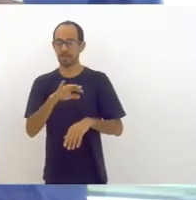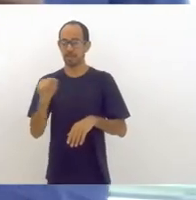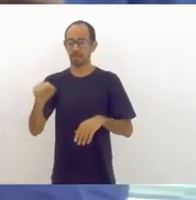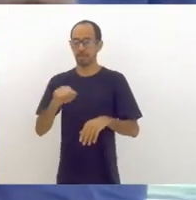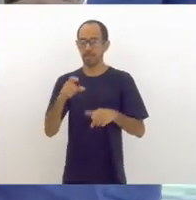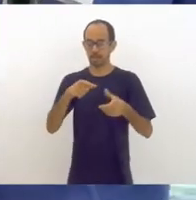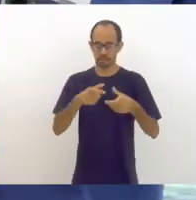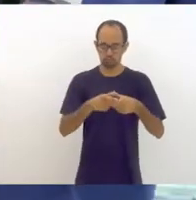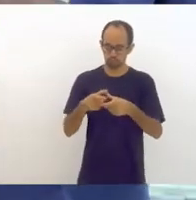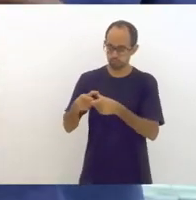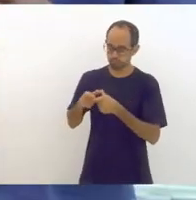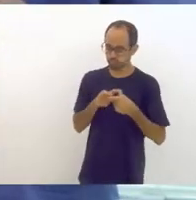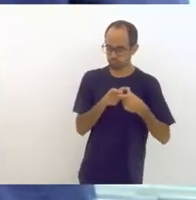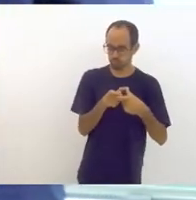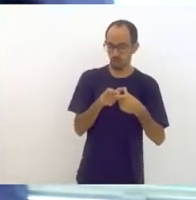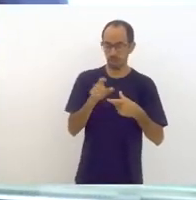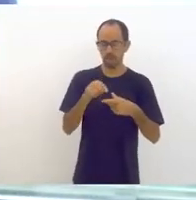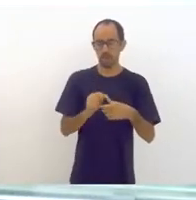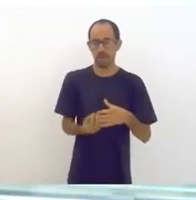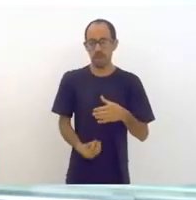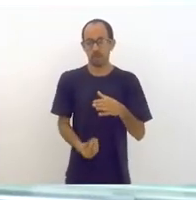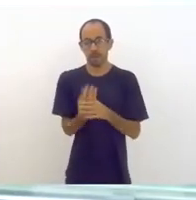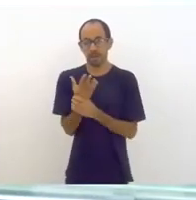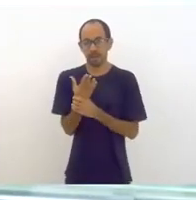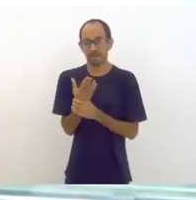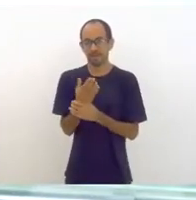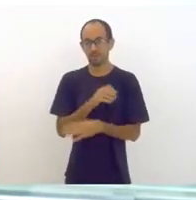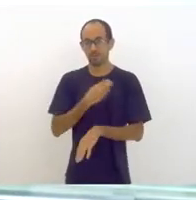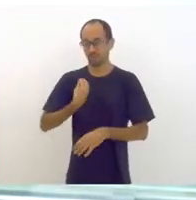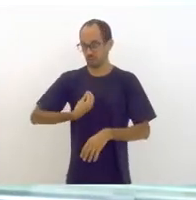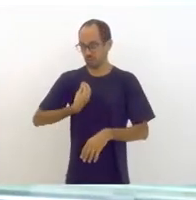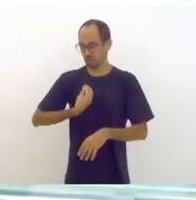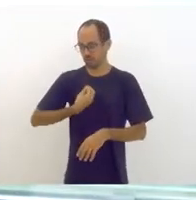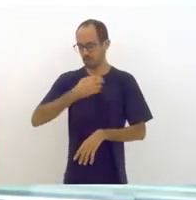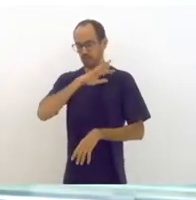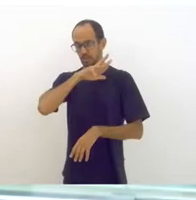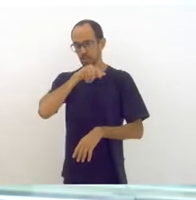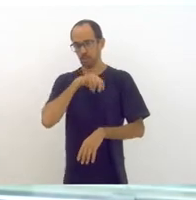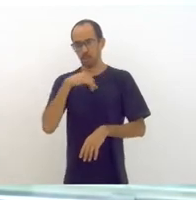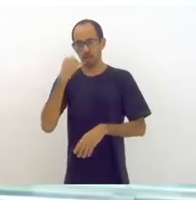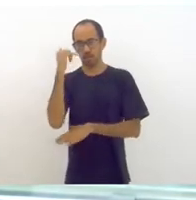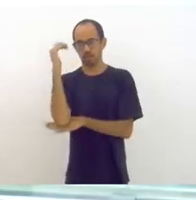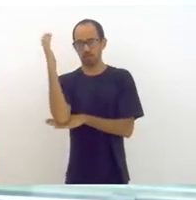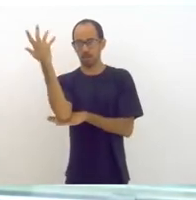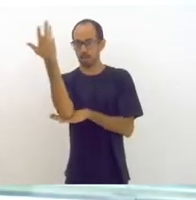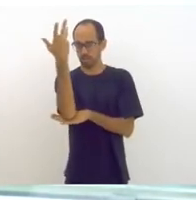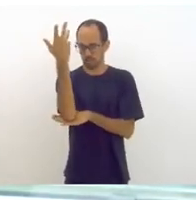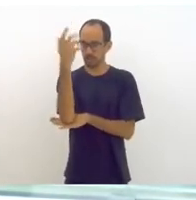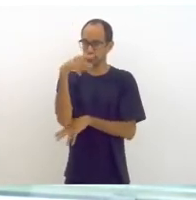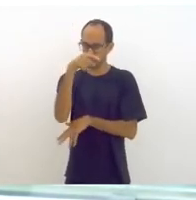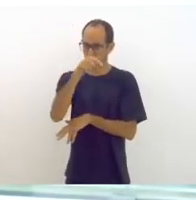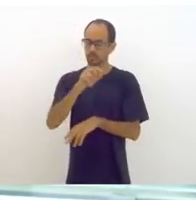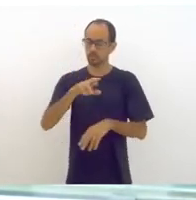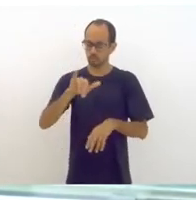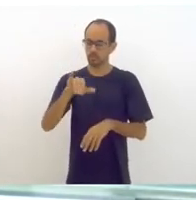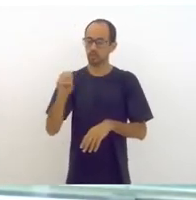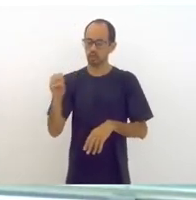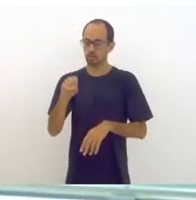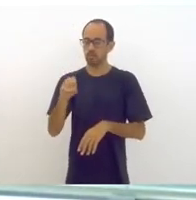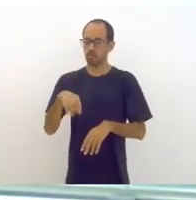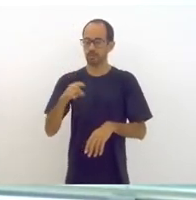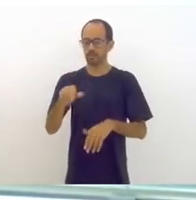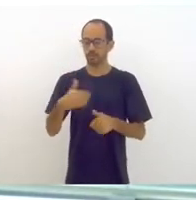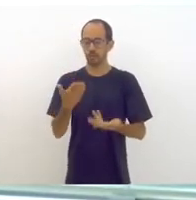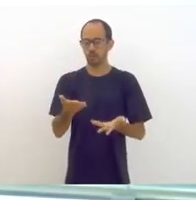de biodiversidade e tem uma função importante na dinâmica e ecologia do rio. Então, essa é uma imagem que está dentro da